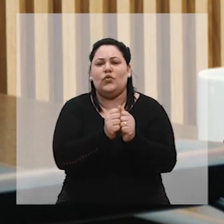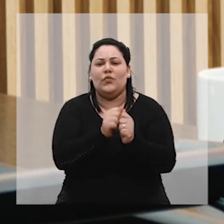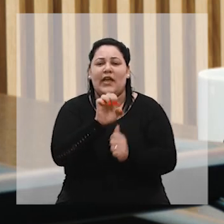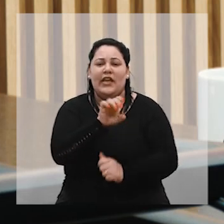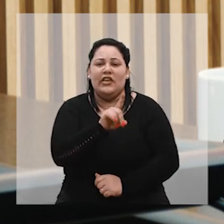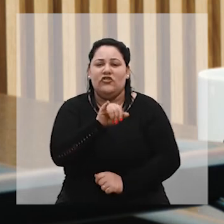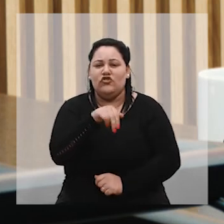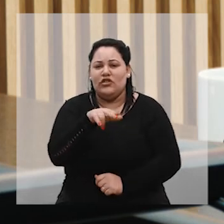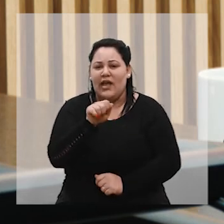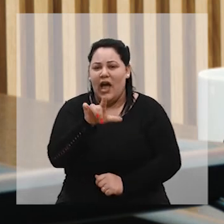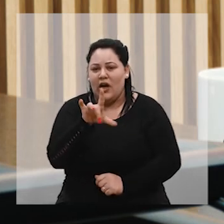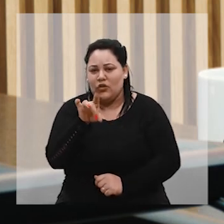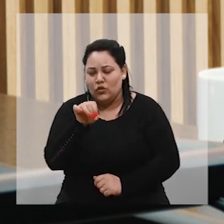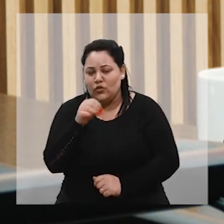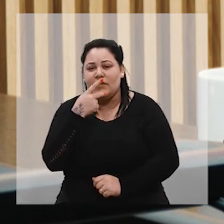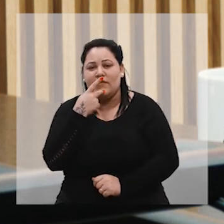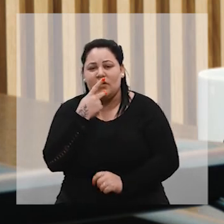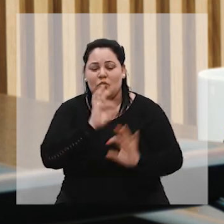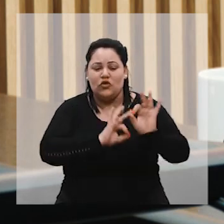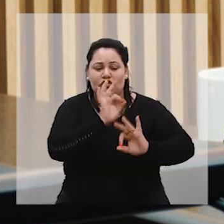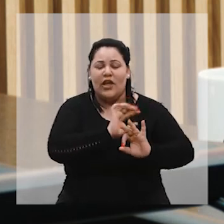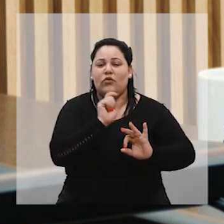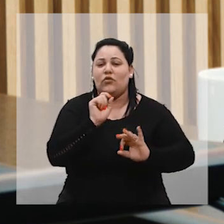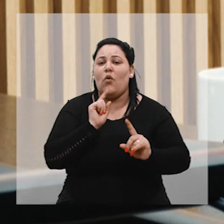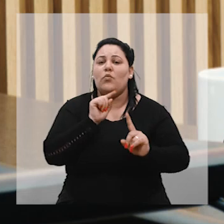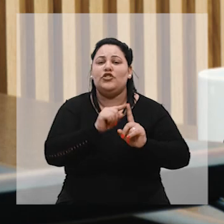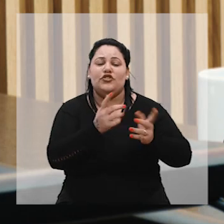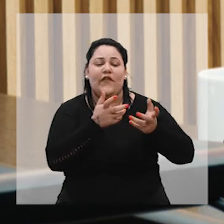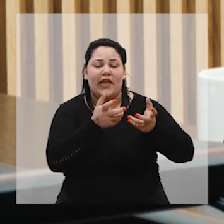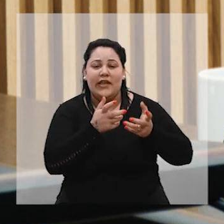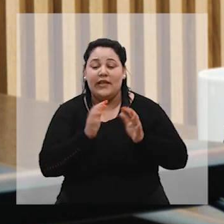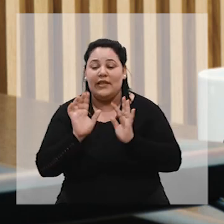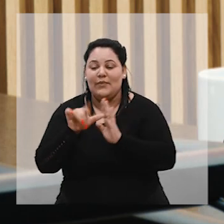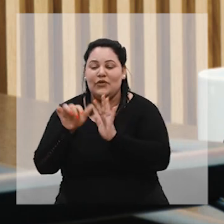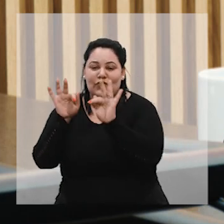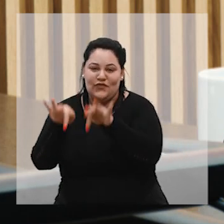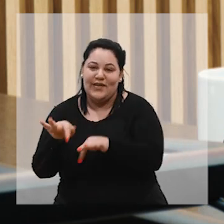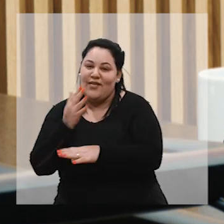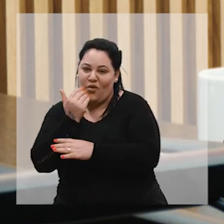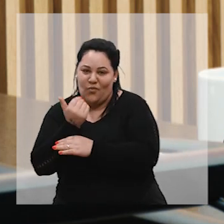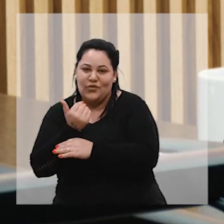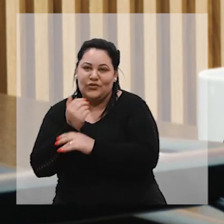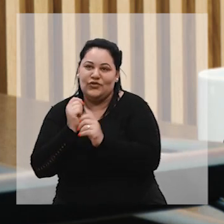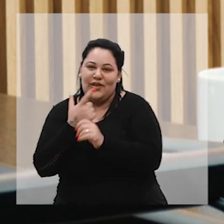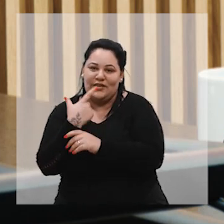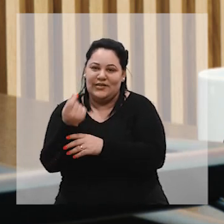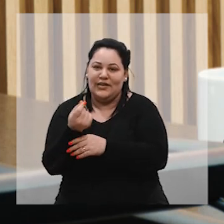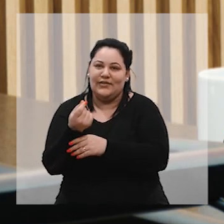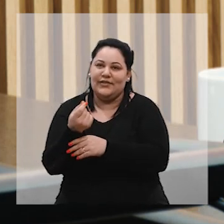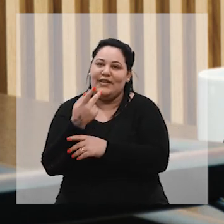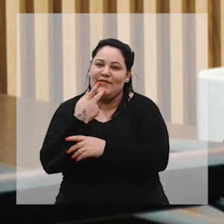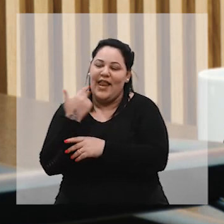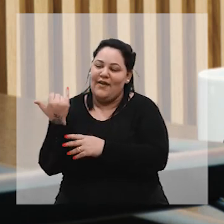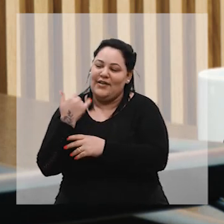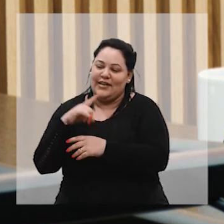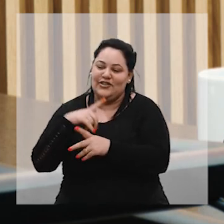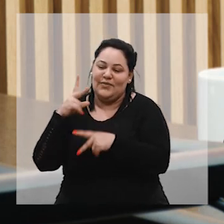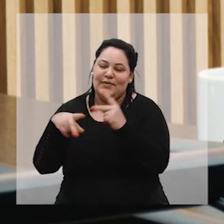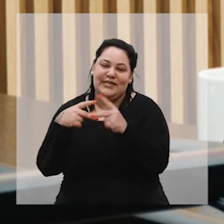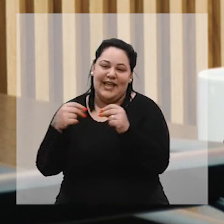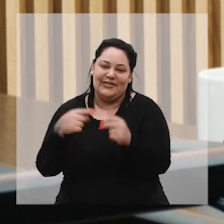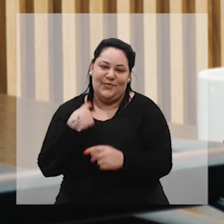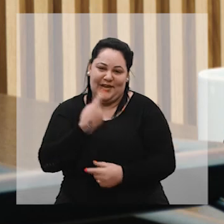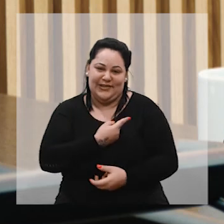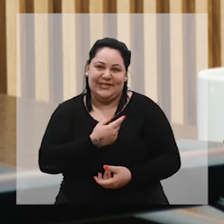almoçamos na mesma mesa, tá? Falamos do projeto, falamos o que a gente queria, e aí no final do almoço, saindo e tal, eles falaram assim, a gente